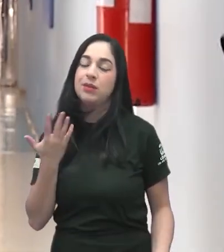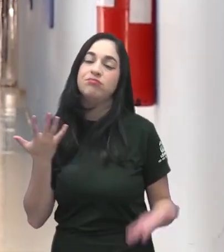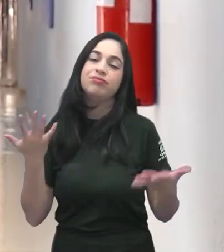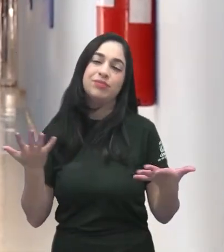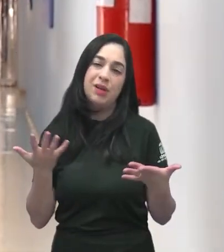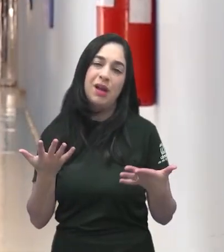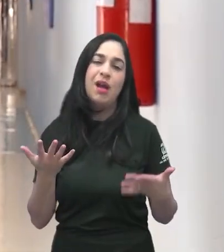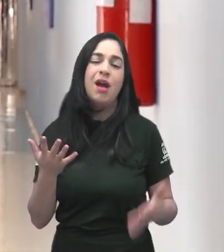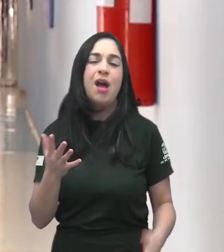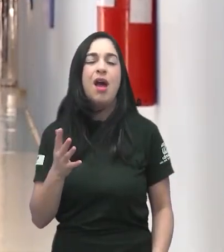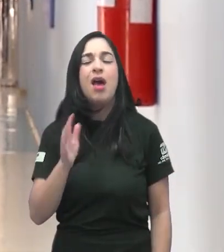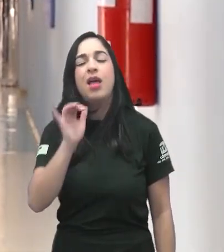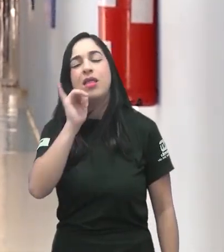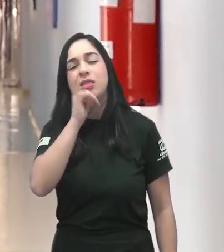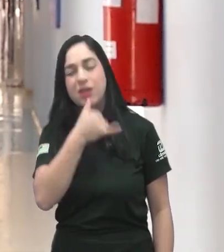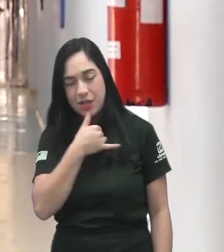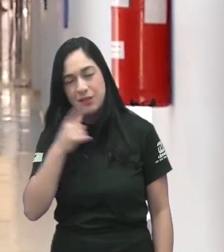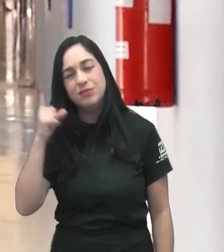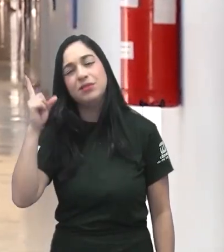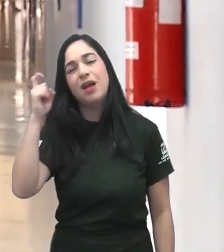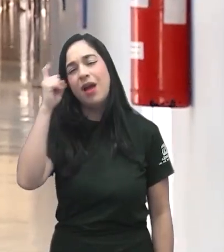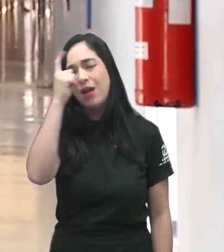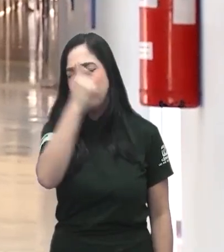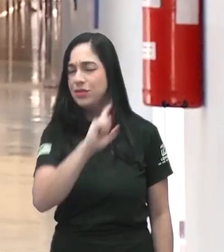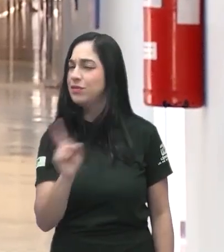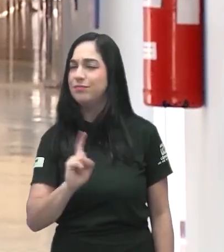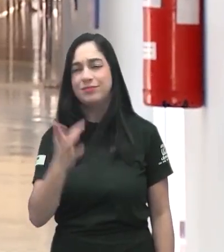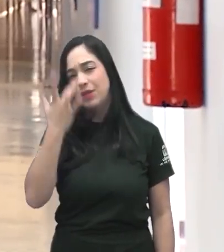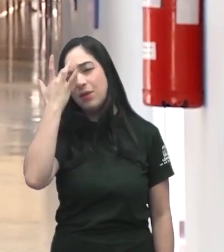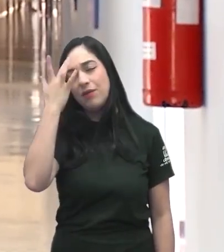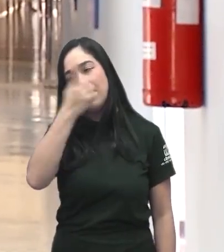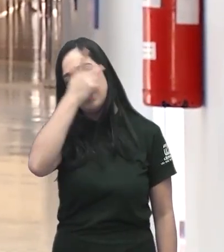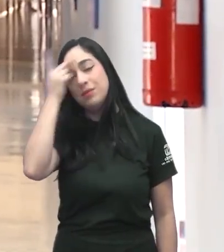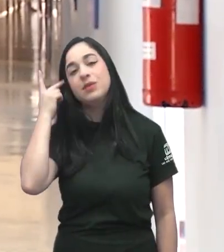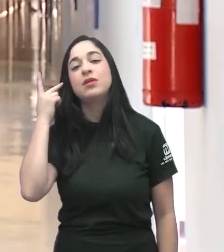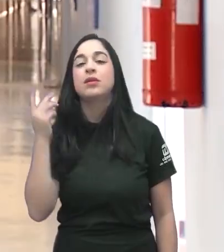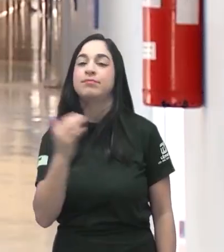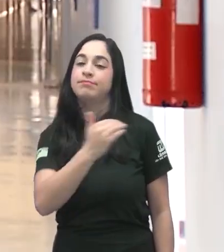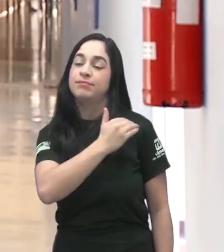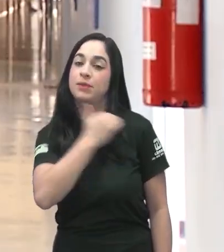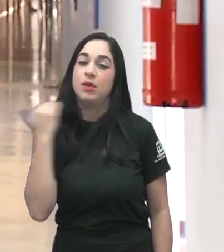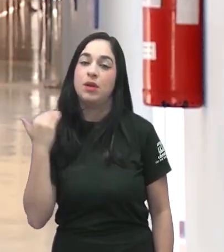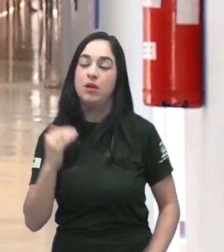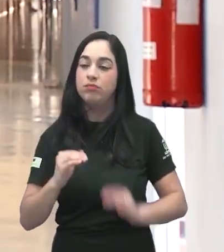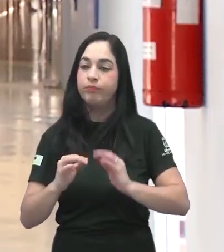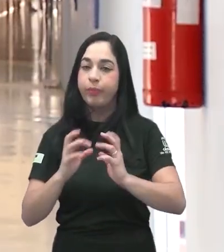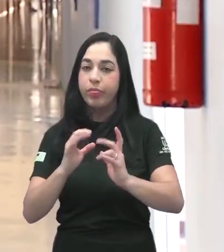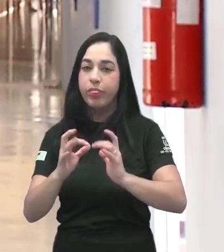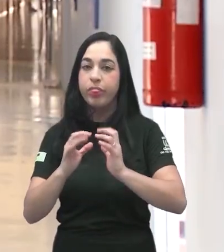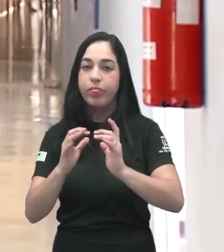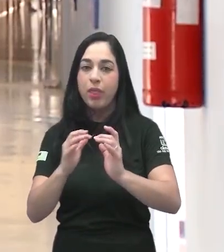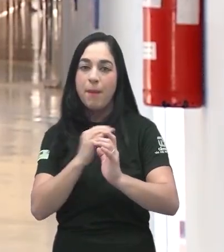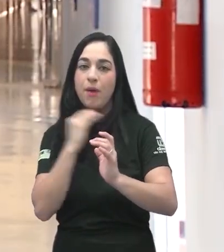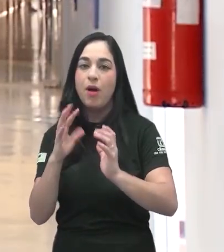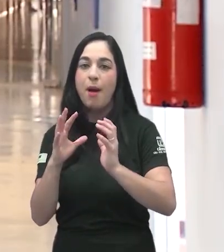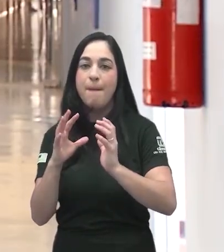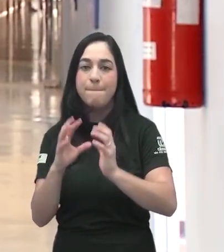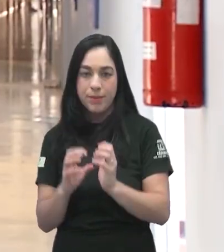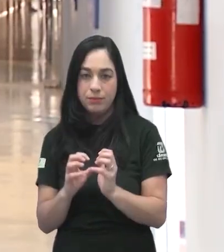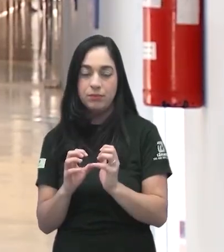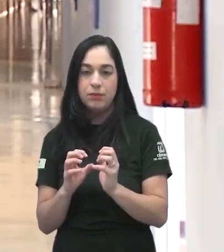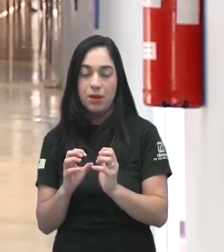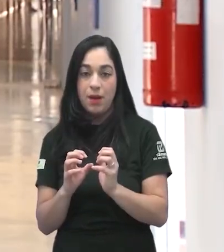ressignifica um óbito, porque sempre é difícil, sempre é traumático quando a gente tem um diagnóstico de morte encefálica, mas poder